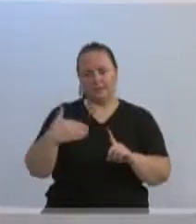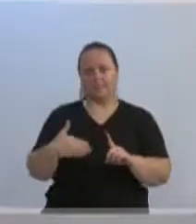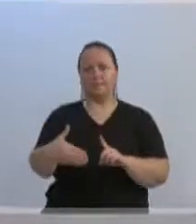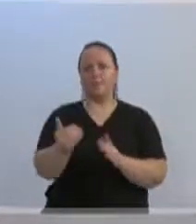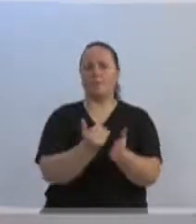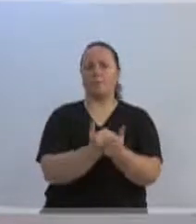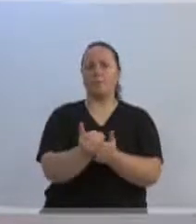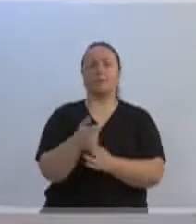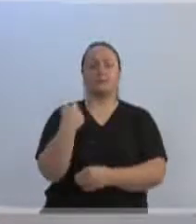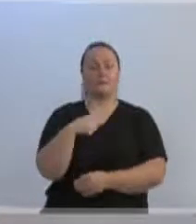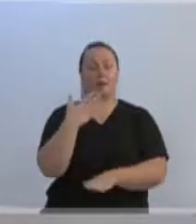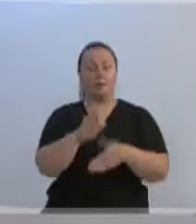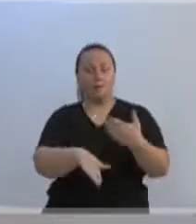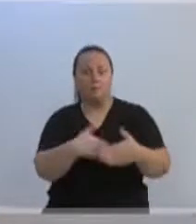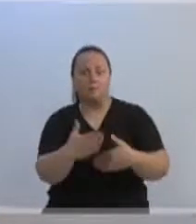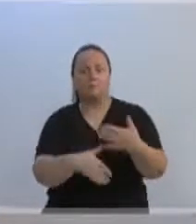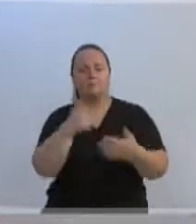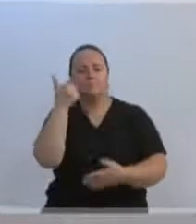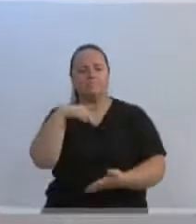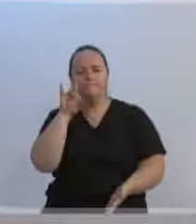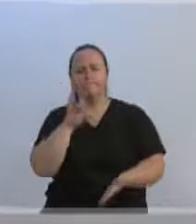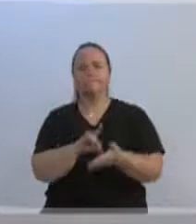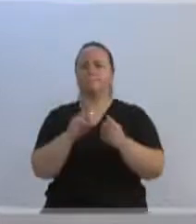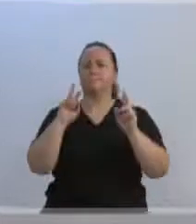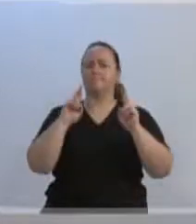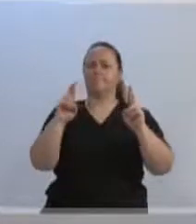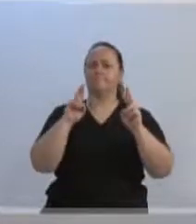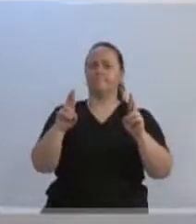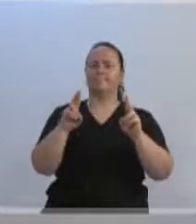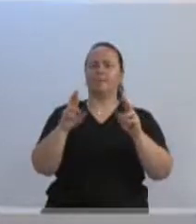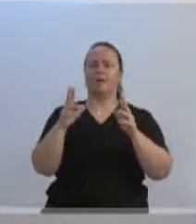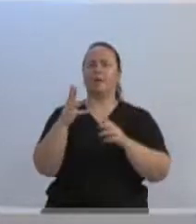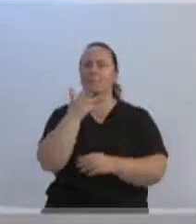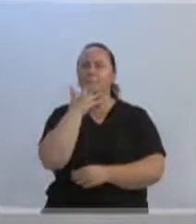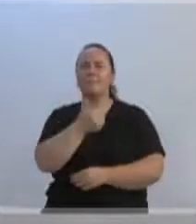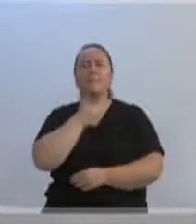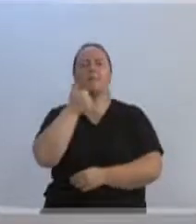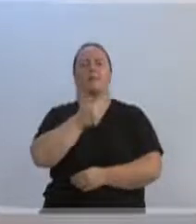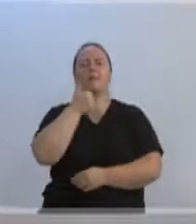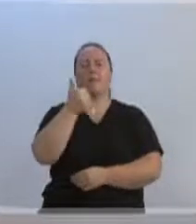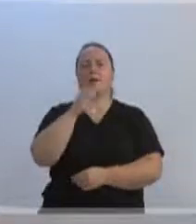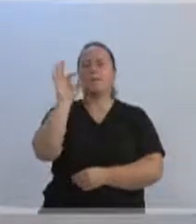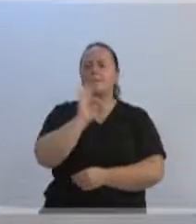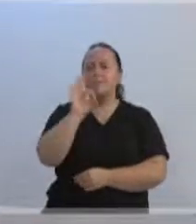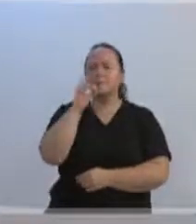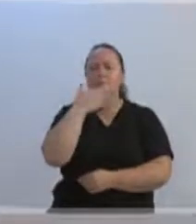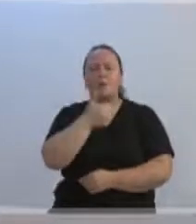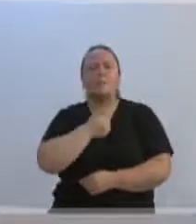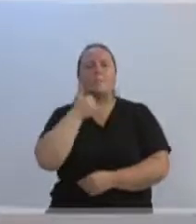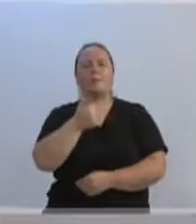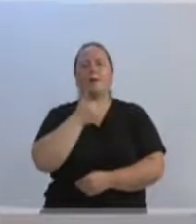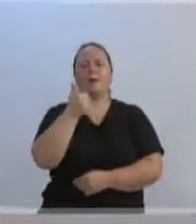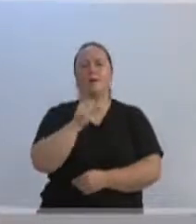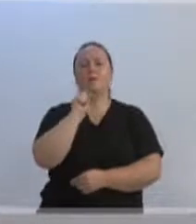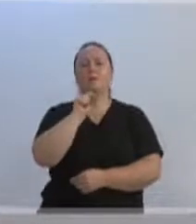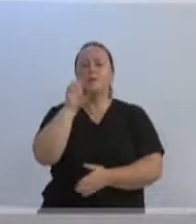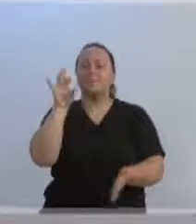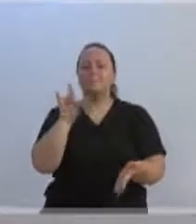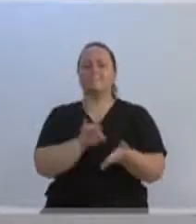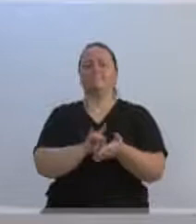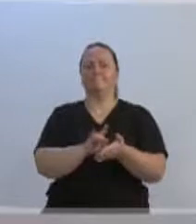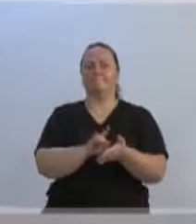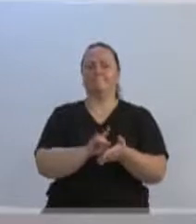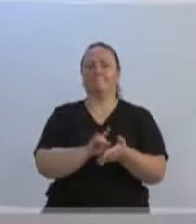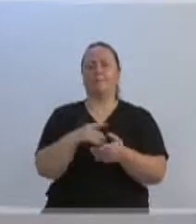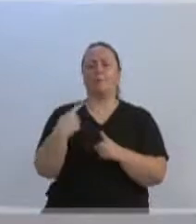começar a avançar para que se para quem sabe um dia teremos um cenário melhor temos uma grande porcentagem do que hoje é regular regular uma grande porcentagem